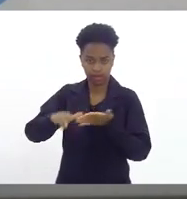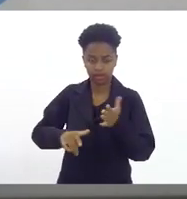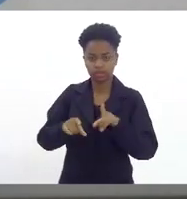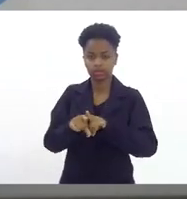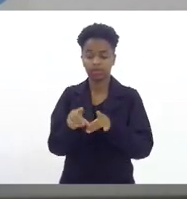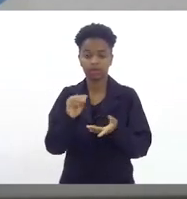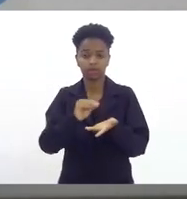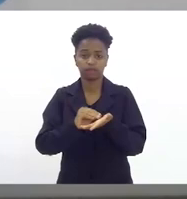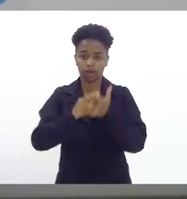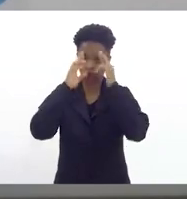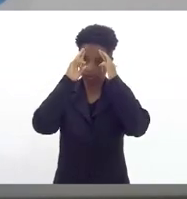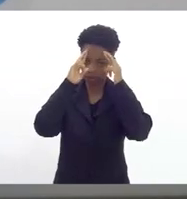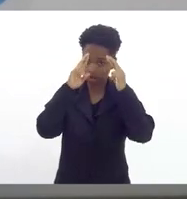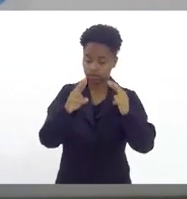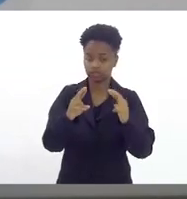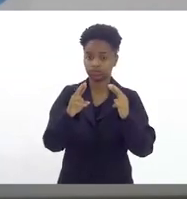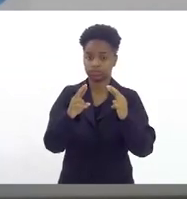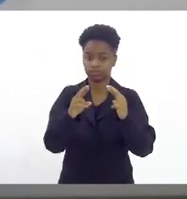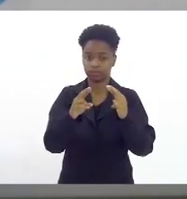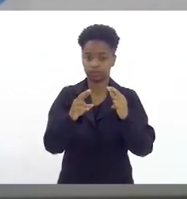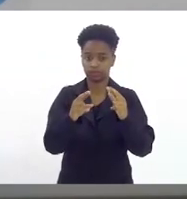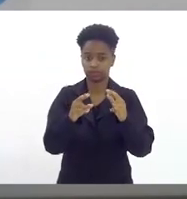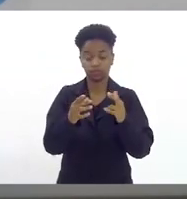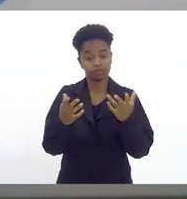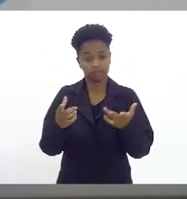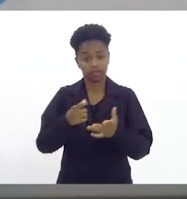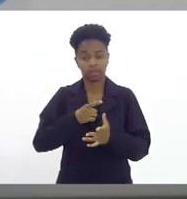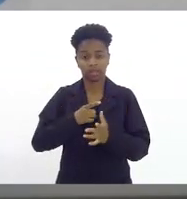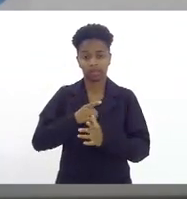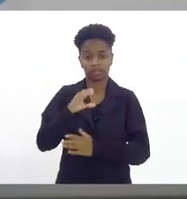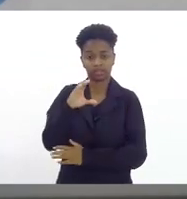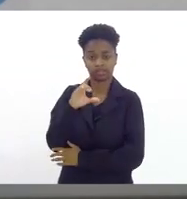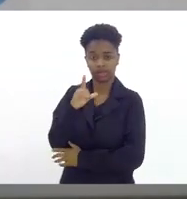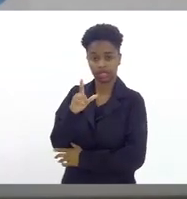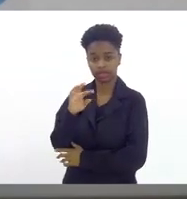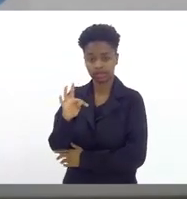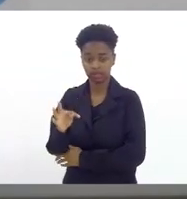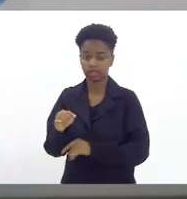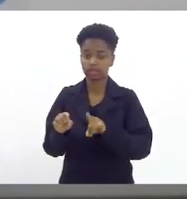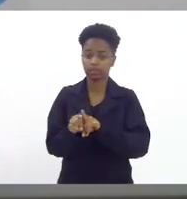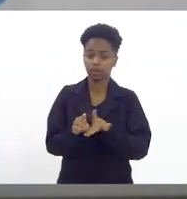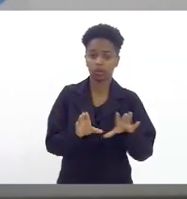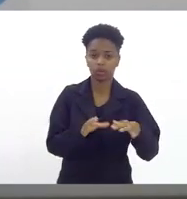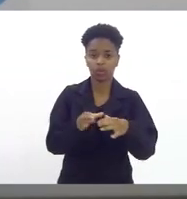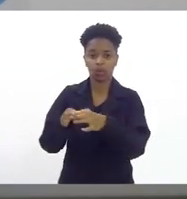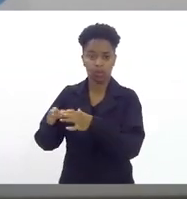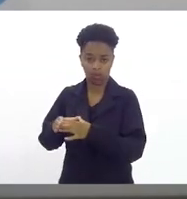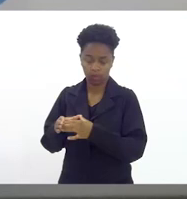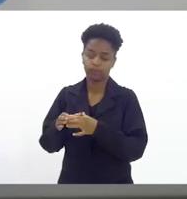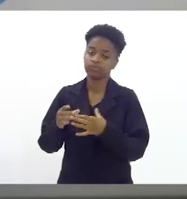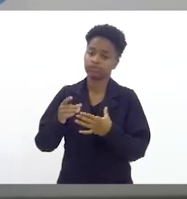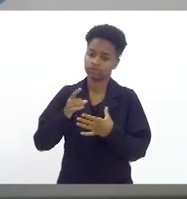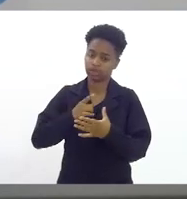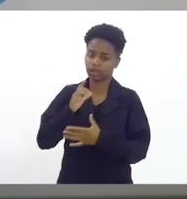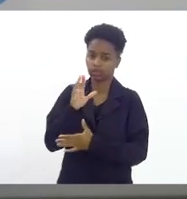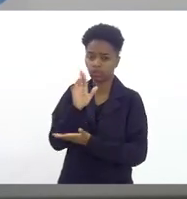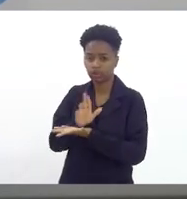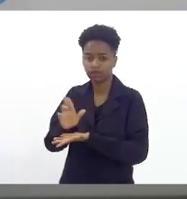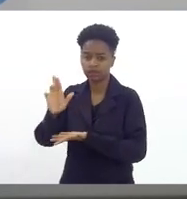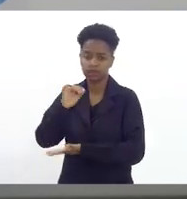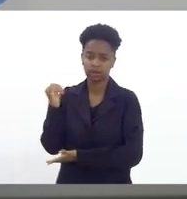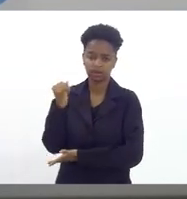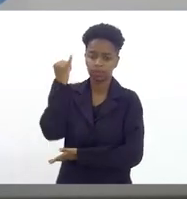desrespeito ao estabelecido tanto na CLT como também por Convenções coletivas né um grandes universidades